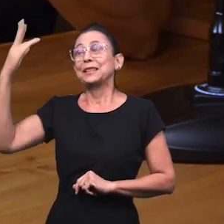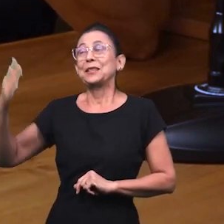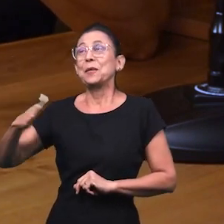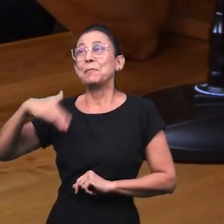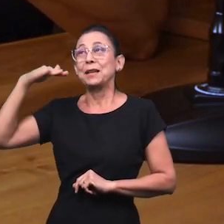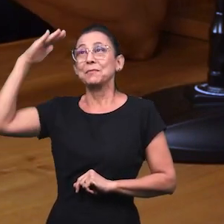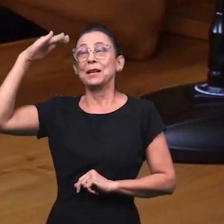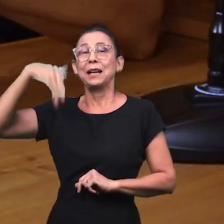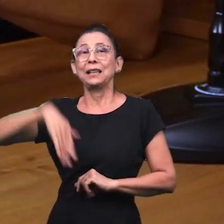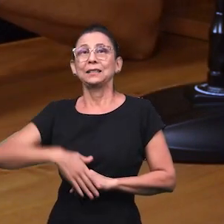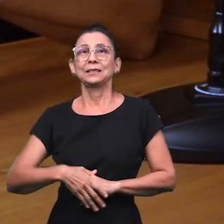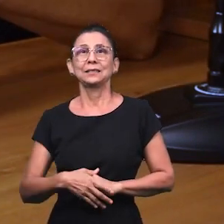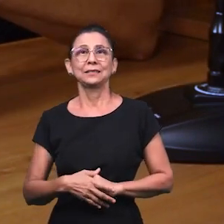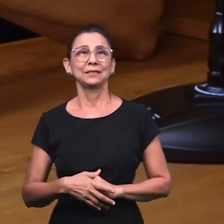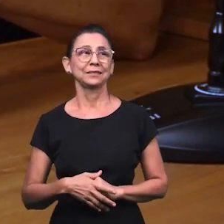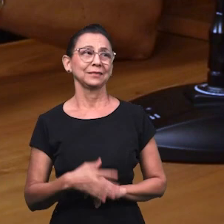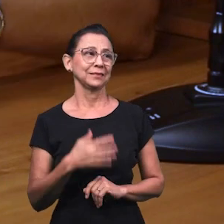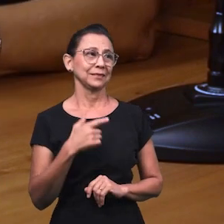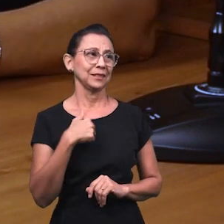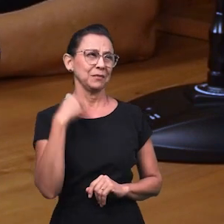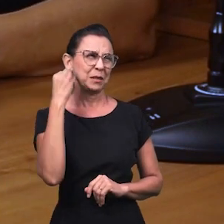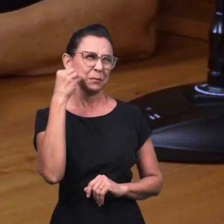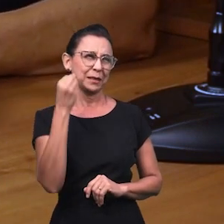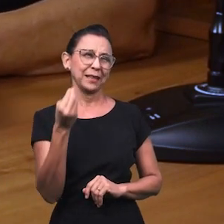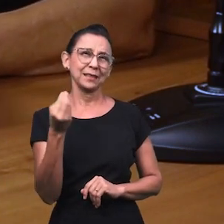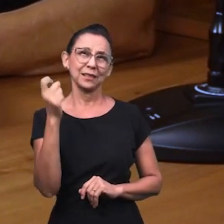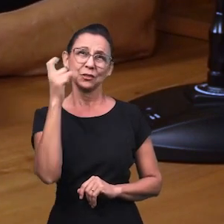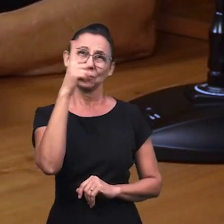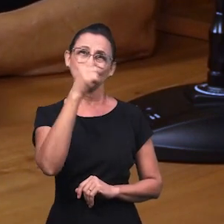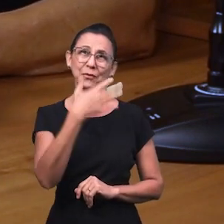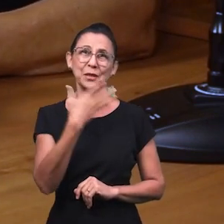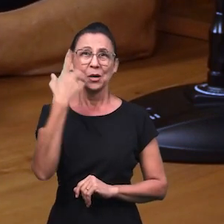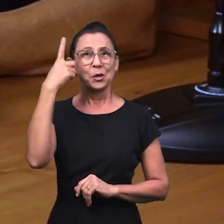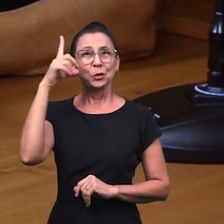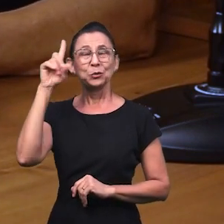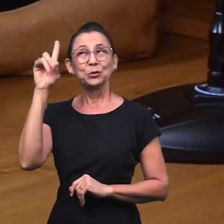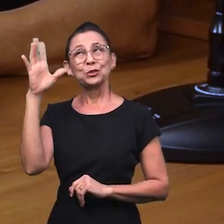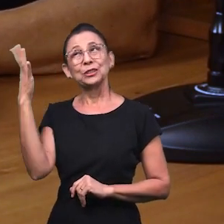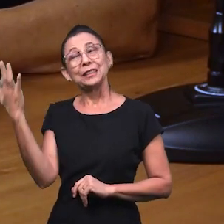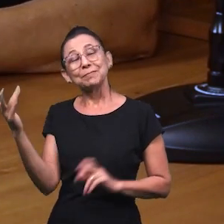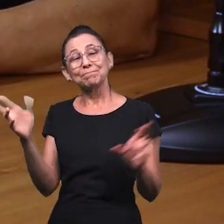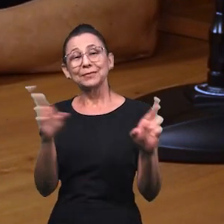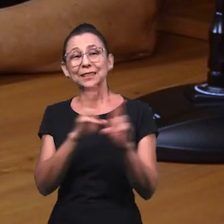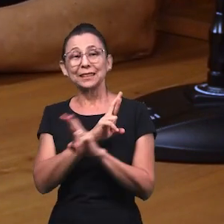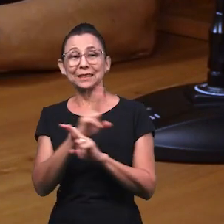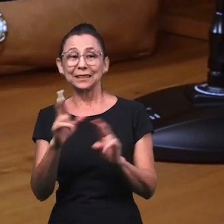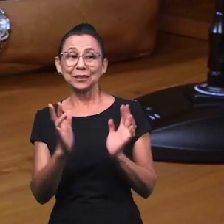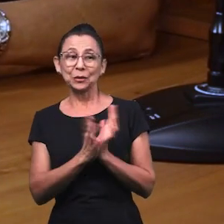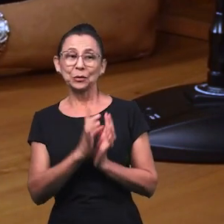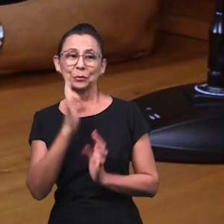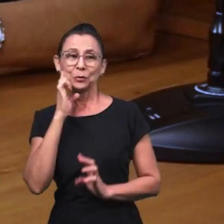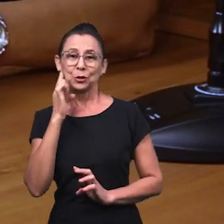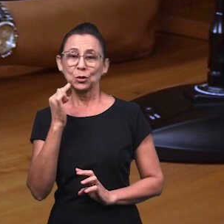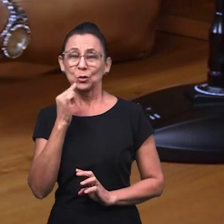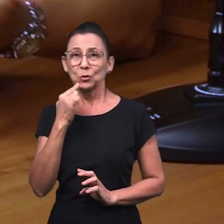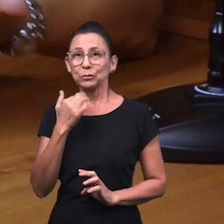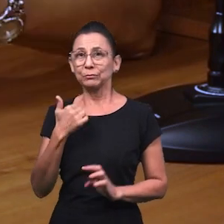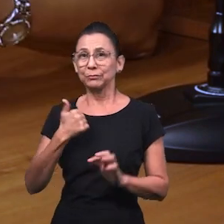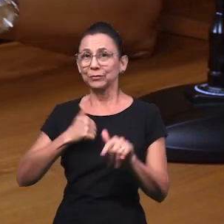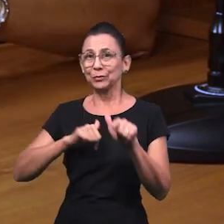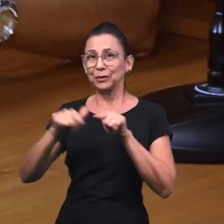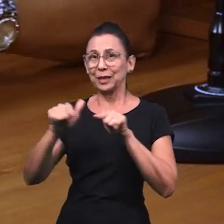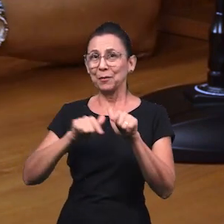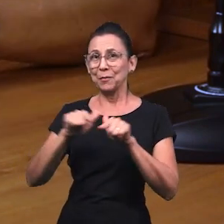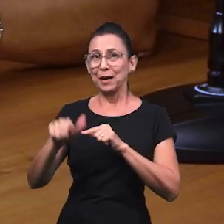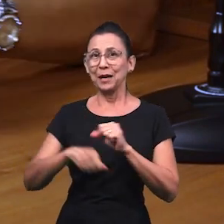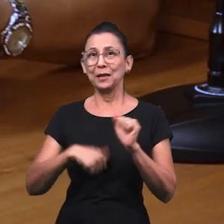experiência não boa, né? Num dia em relação ao surdo, num